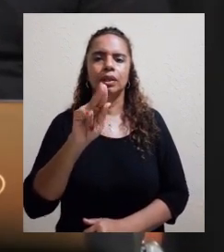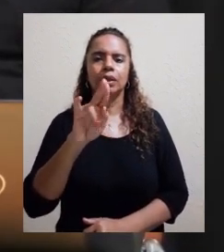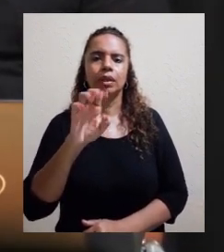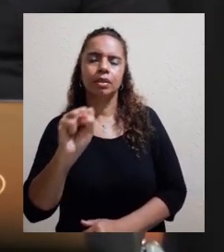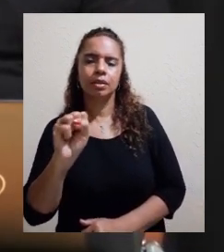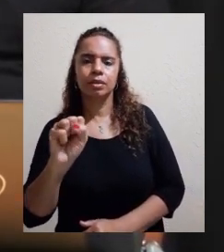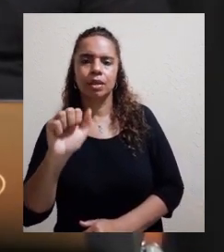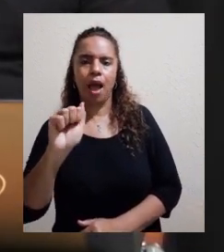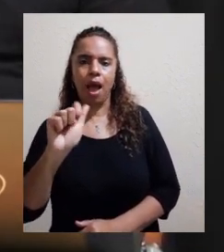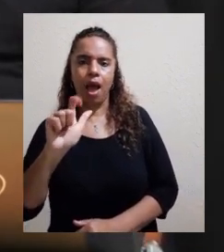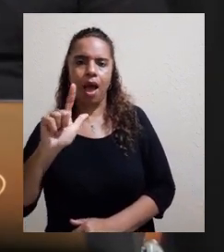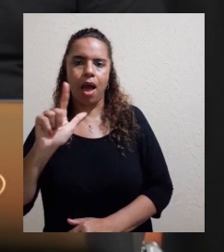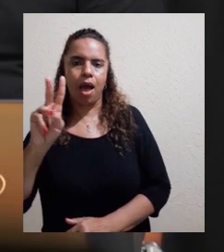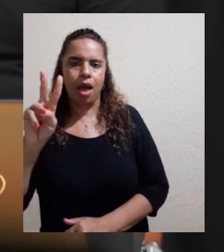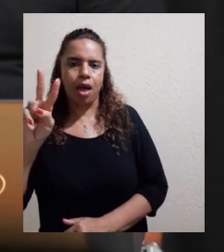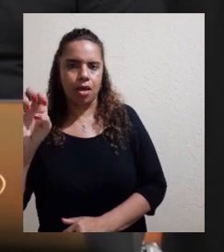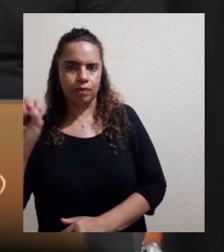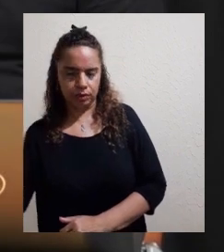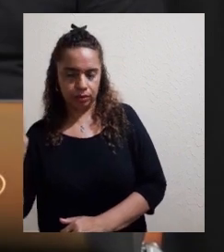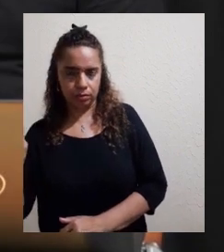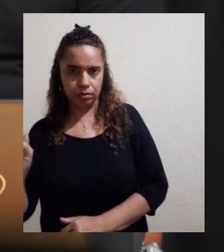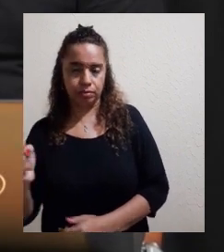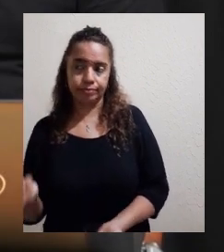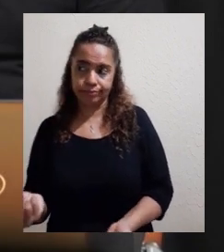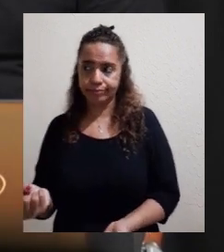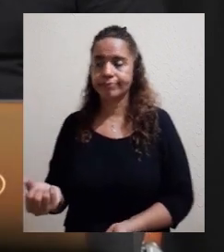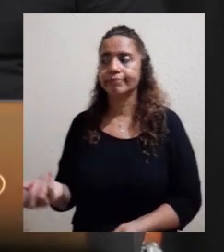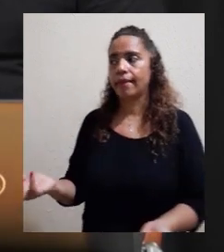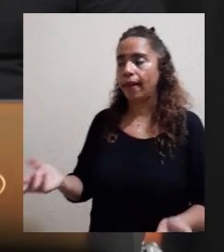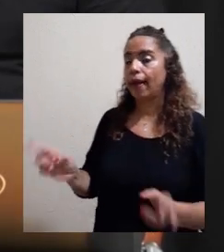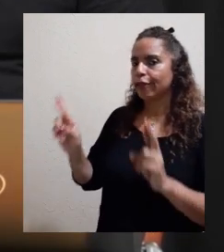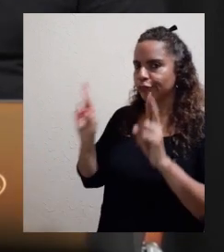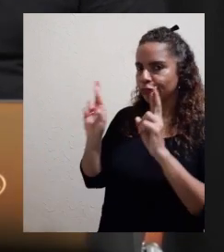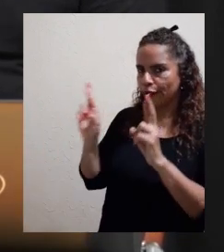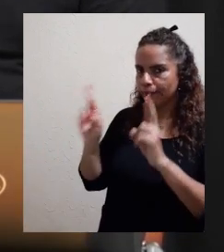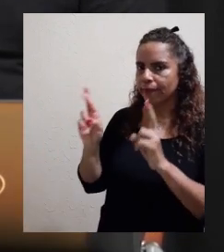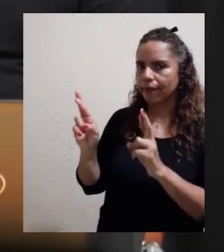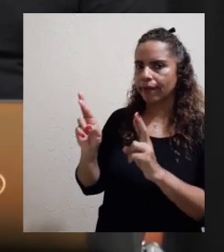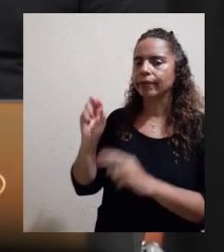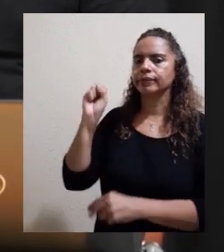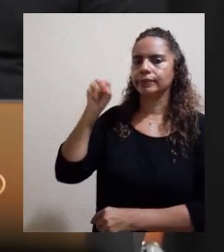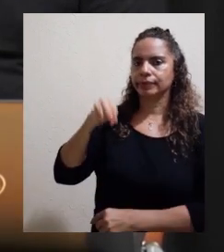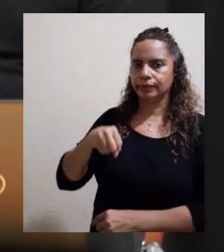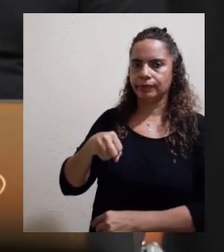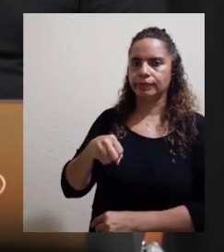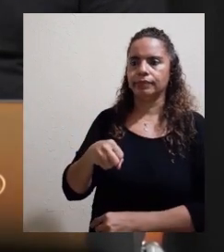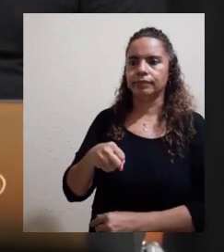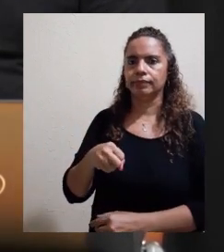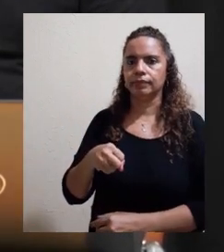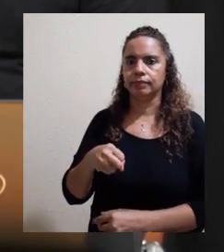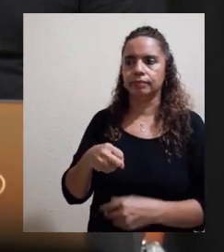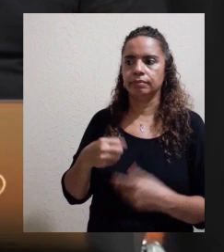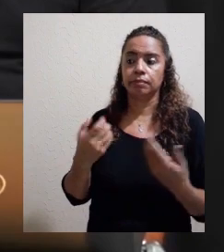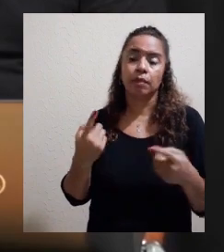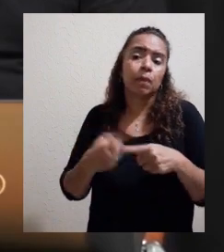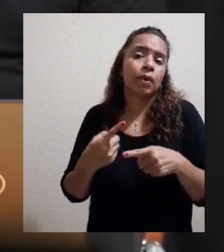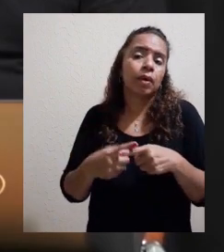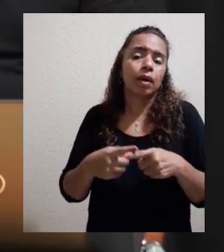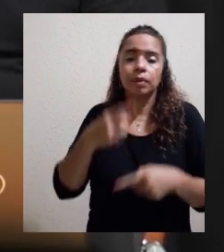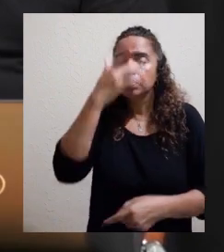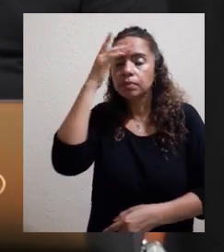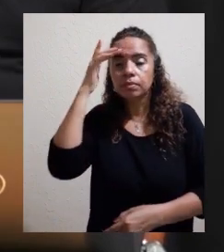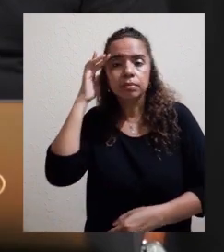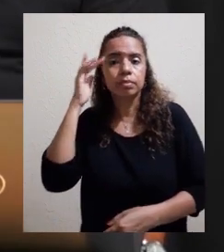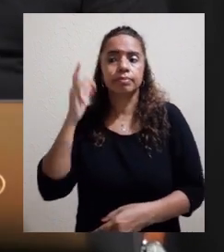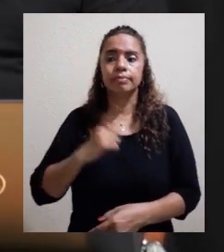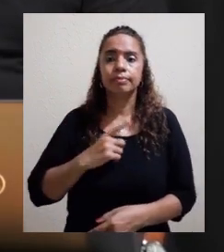espero que sim. Eu tenho um lema na minha vida que é por pior situação pela qual eu